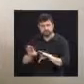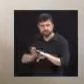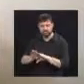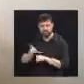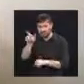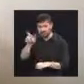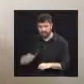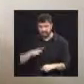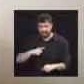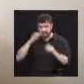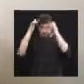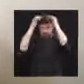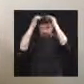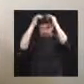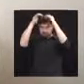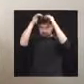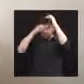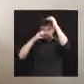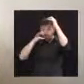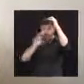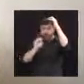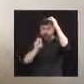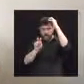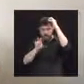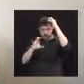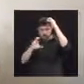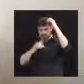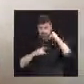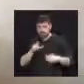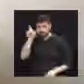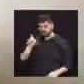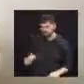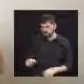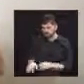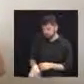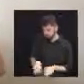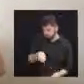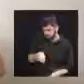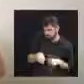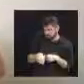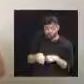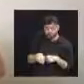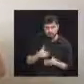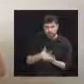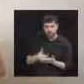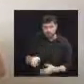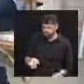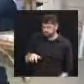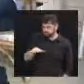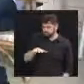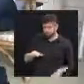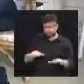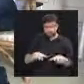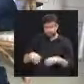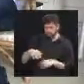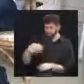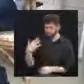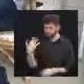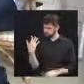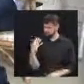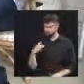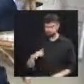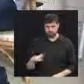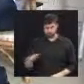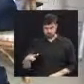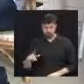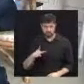sequelas de acidente vascular cerebral. Se o indivíduo está mexendo um pouquinho o braço, você acelera e ele começa a mexer o braço mais intensamente.